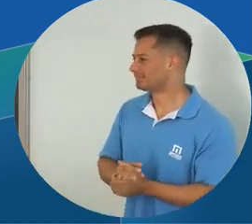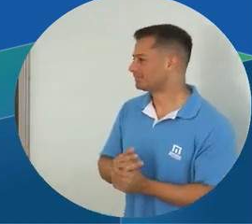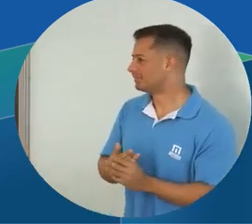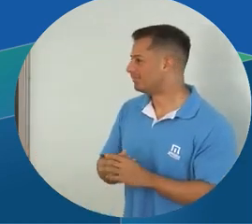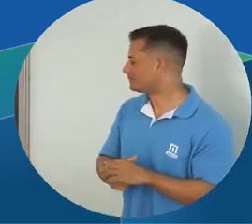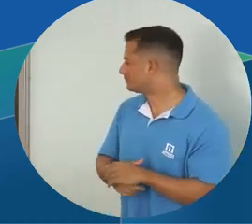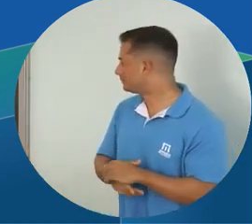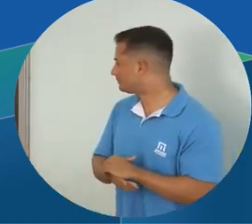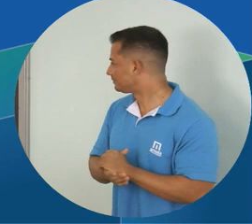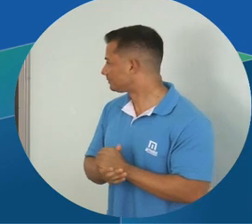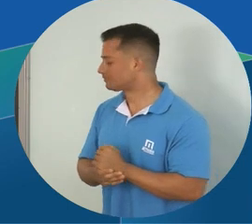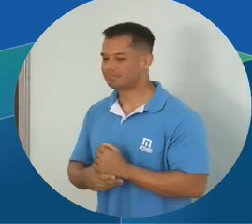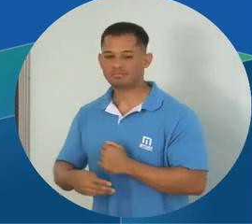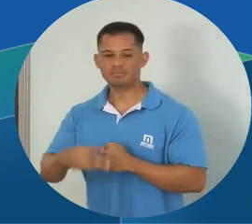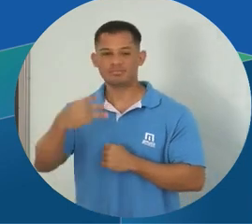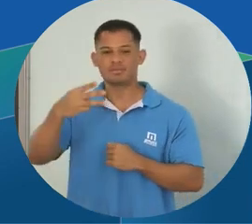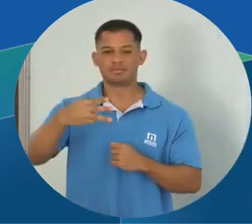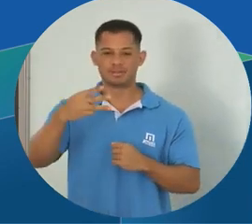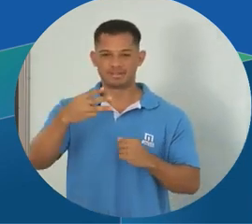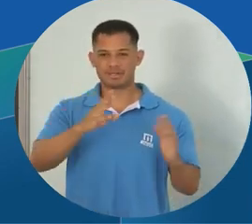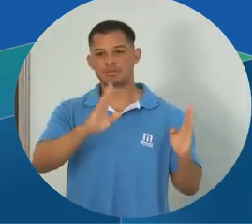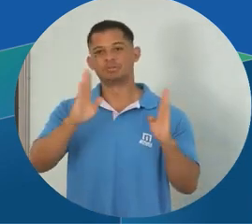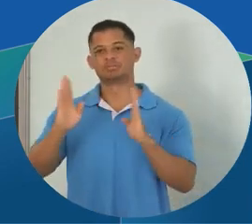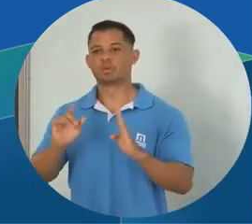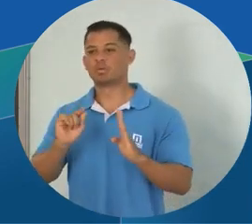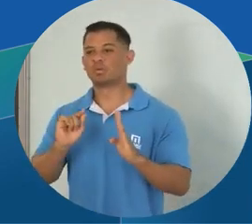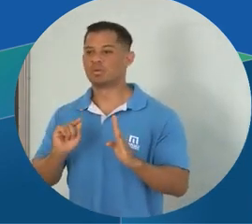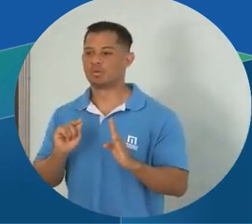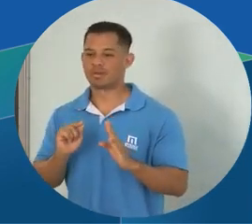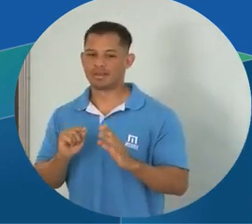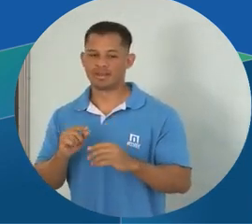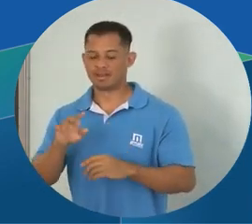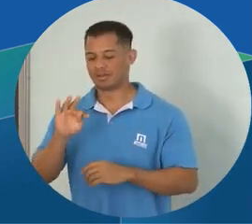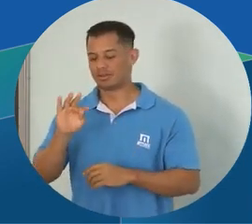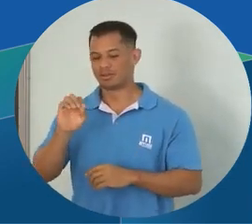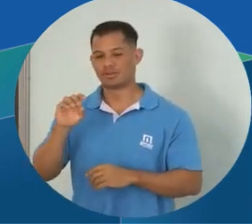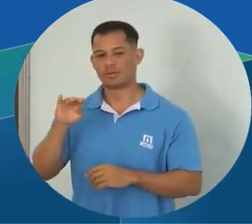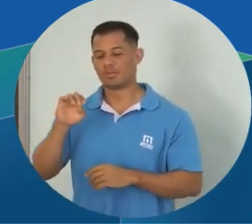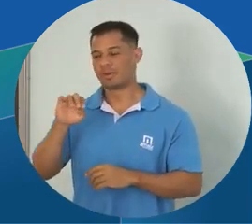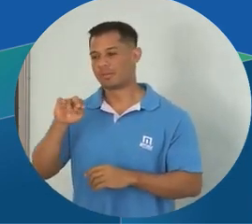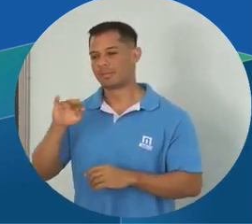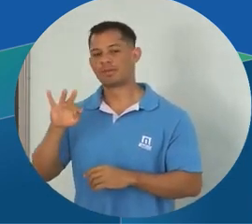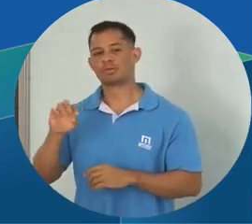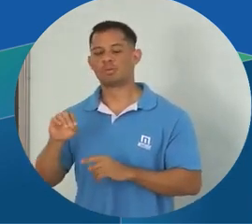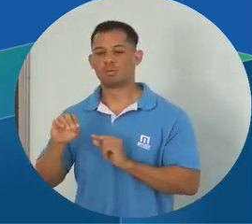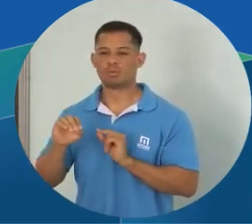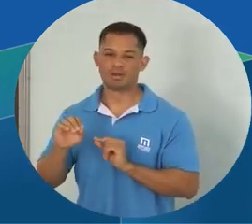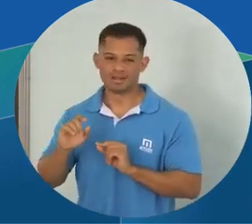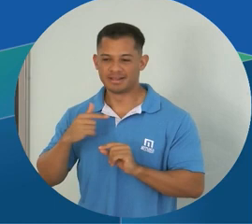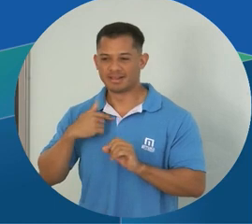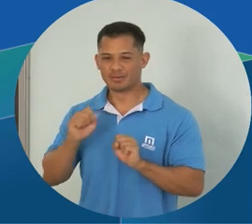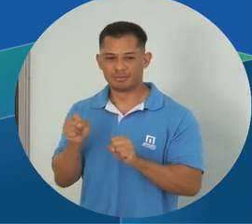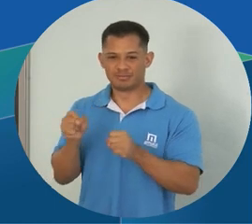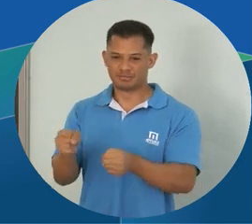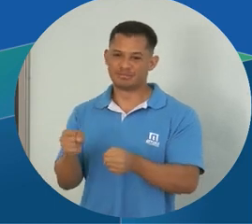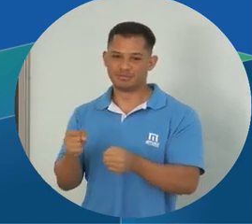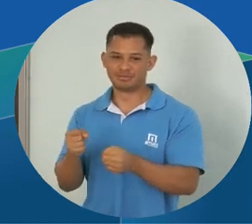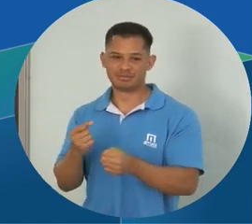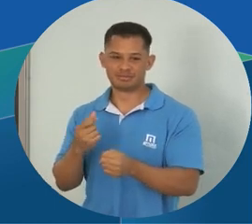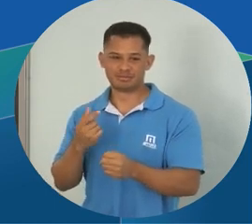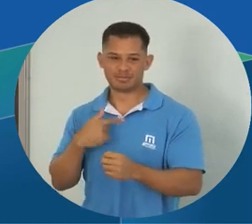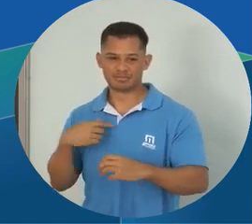E o terceiro cenário, tombamento. Tombamento nada mais é do que os esforços que estão atuando devido ao